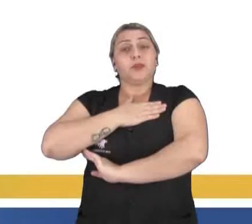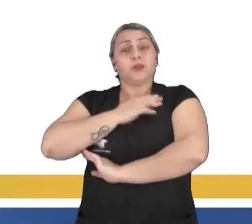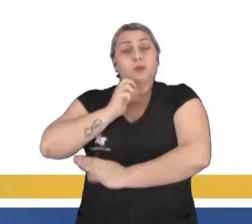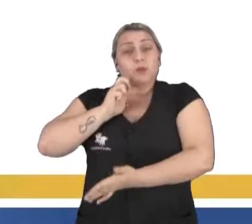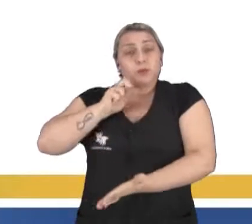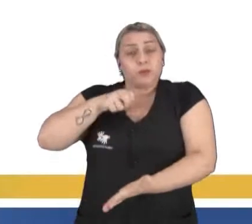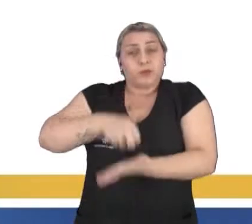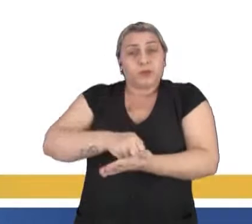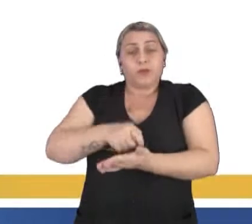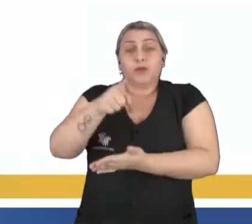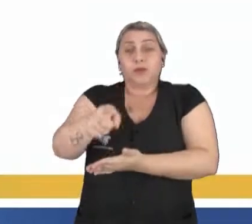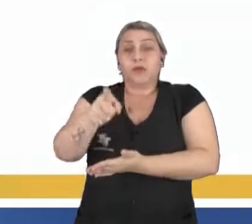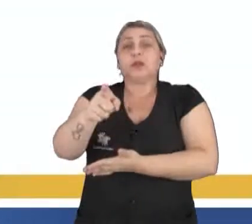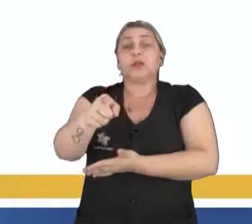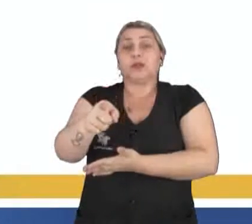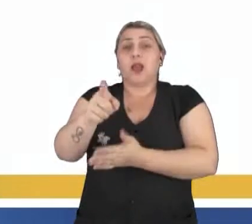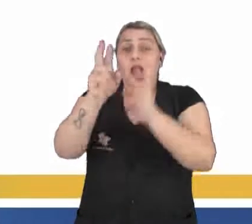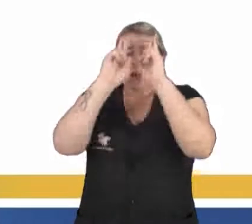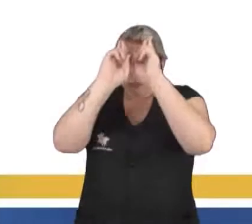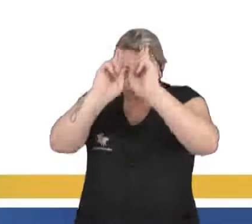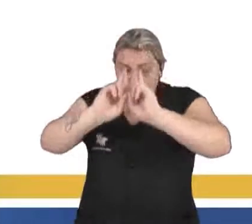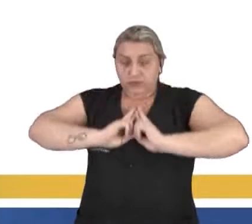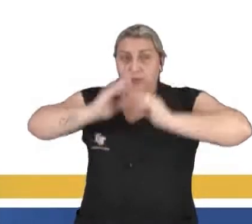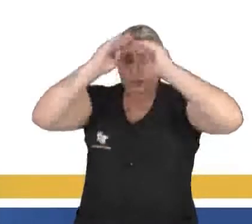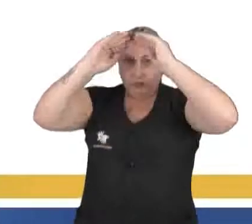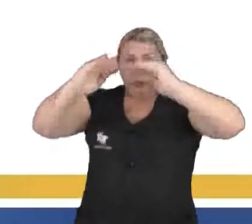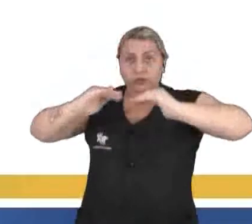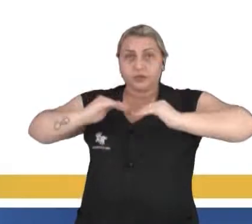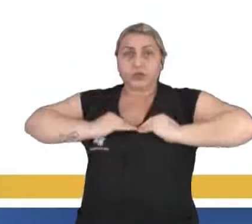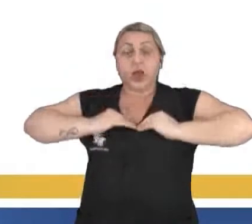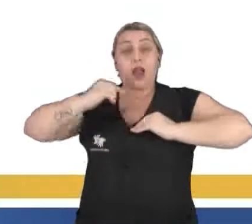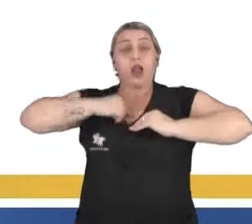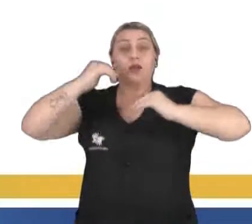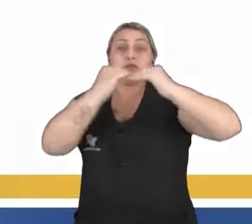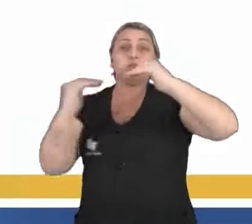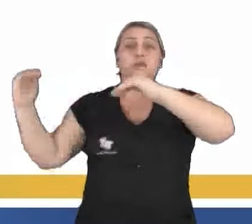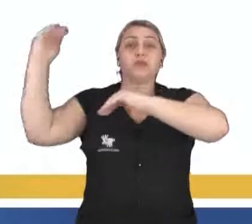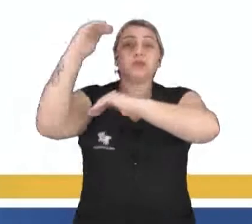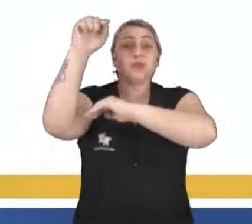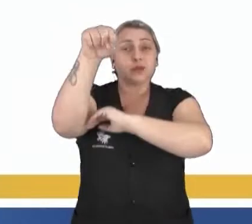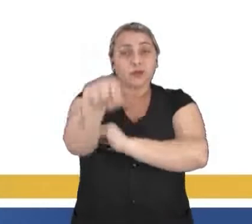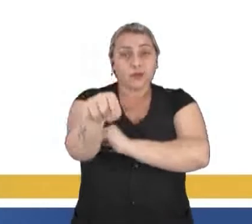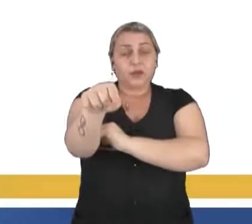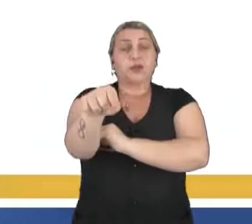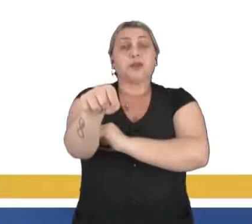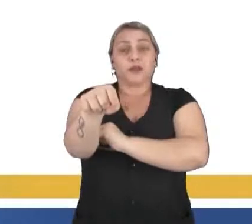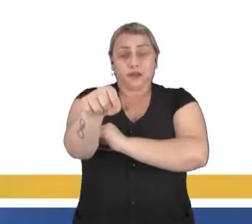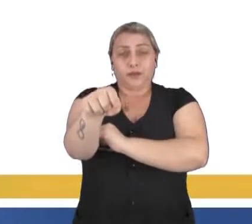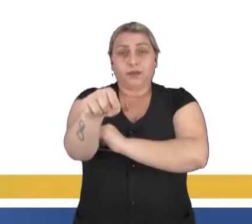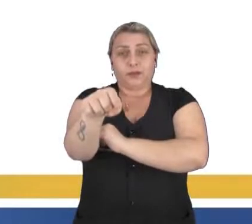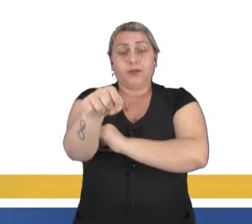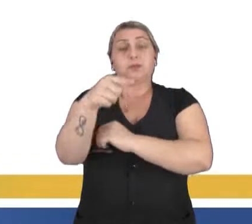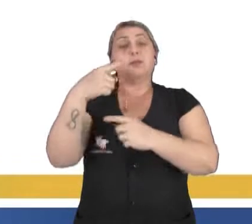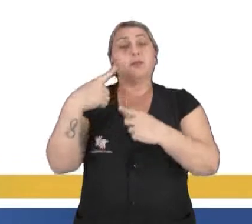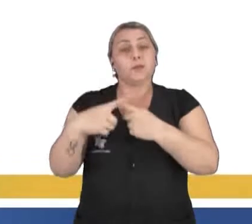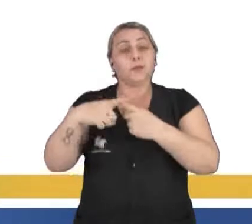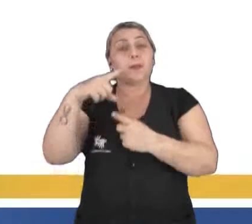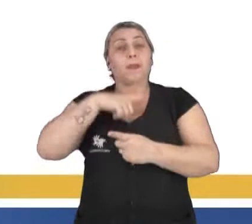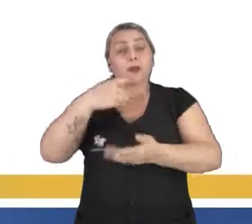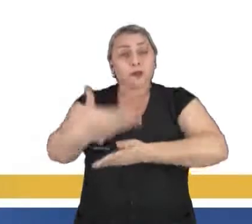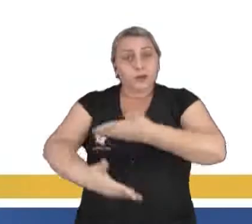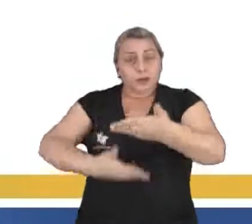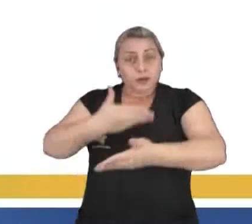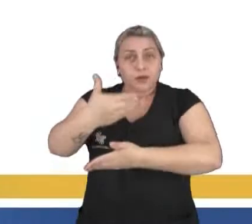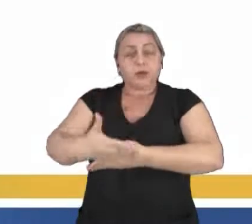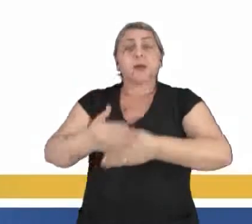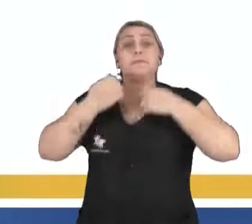que se referir a mim, que eu sou superior a você, tá certo? Então, subordinada porque ela tem uma relação